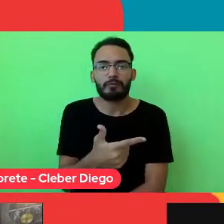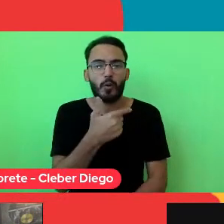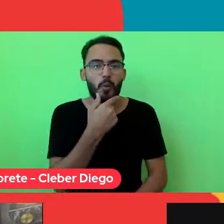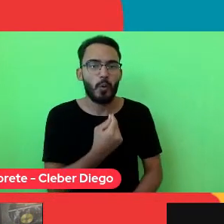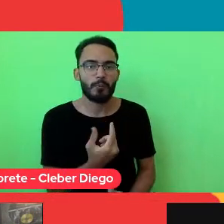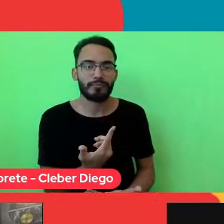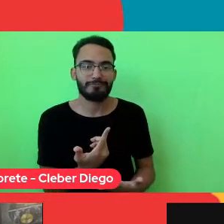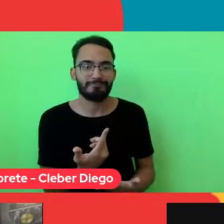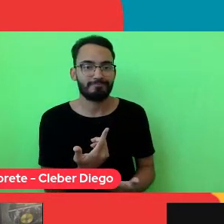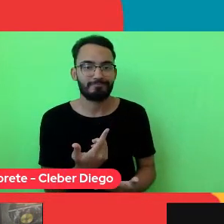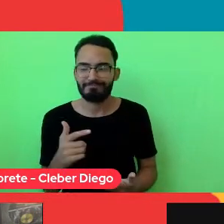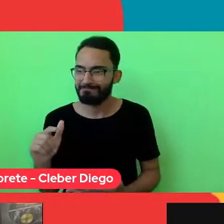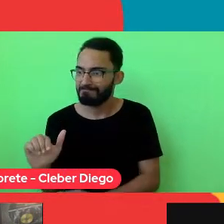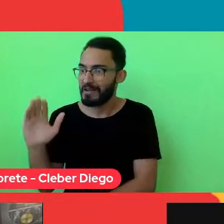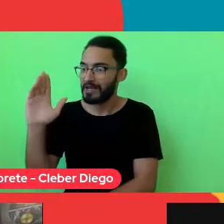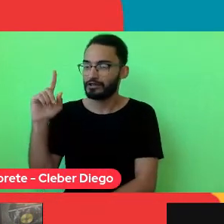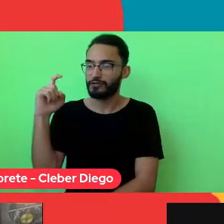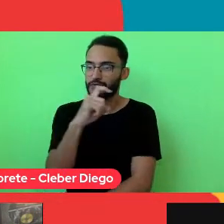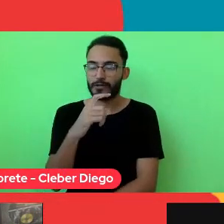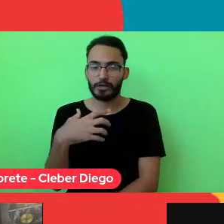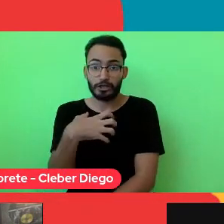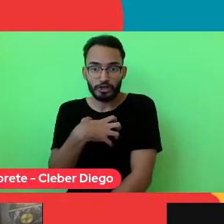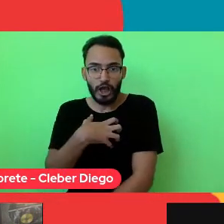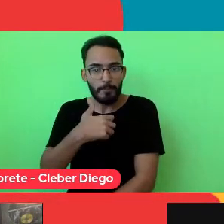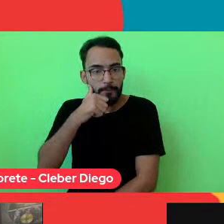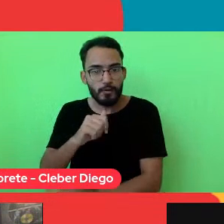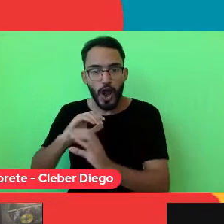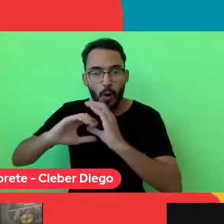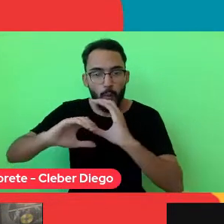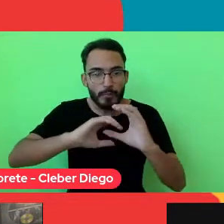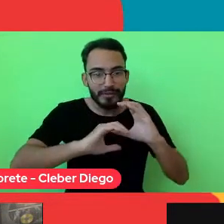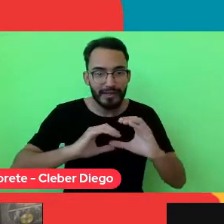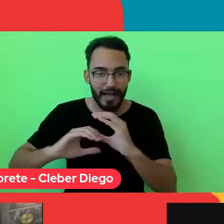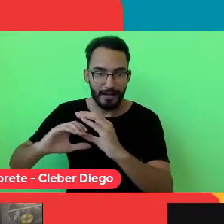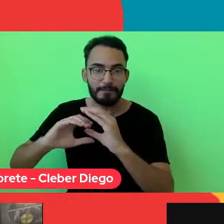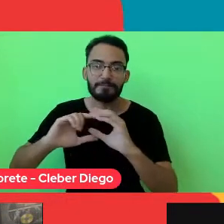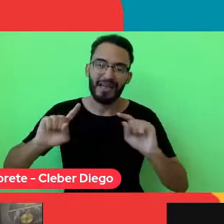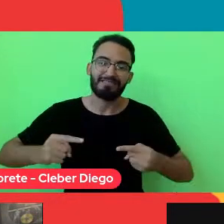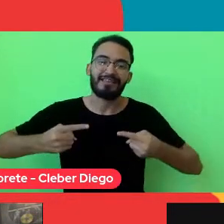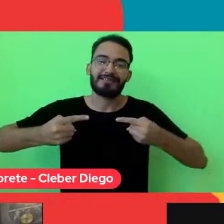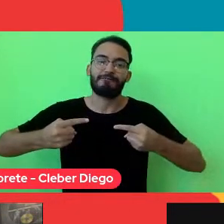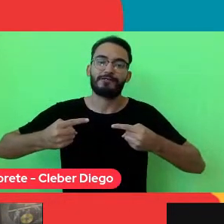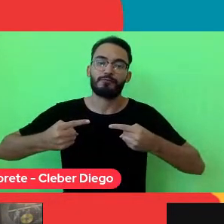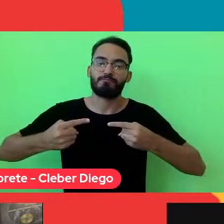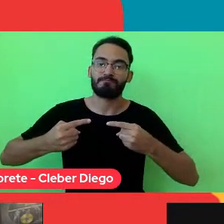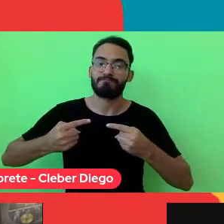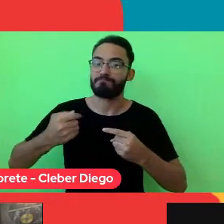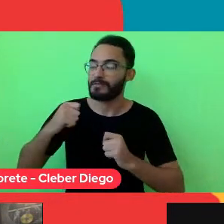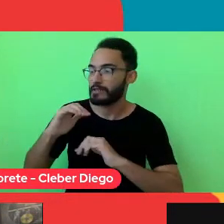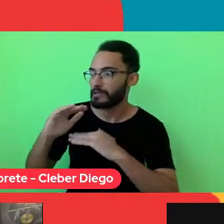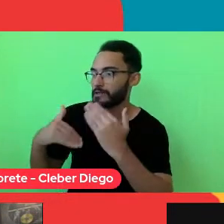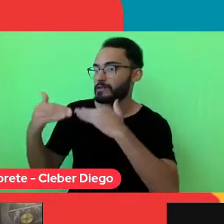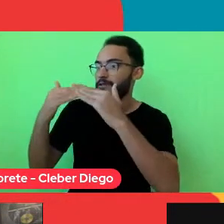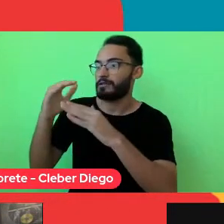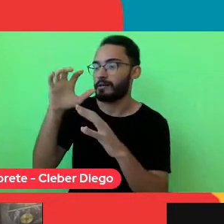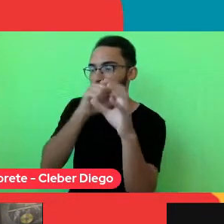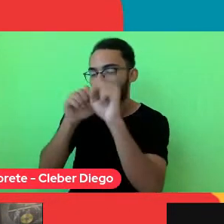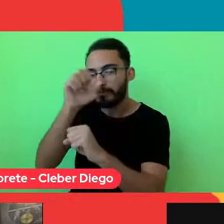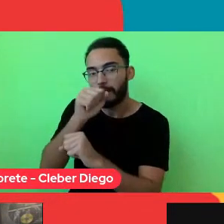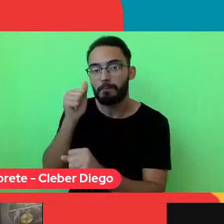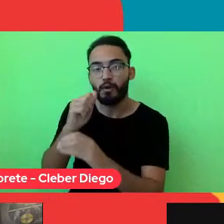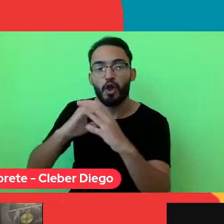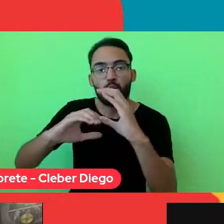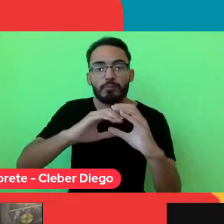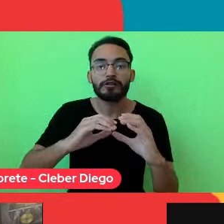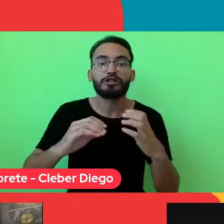gente está... O jeito da mulher se comunicar, né? Eu acho que isso foi um desafio de você crescer e aprender a lidar com isso. O jeito da mulher se comunicar, ela é